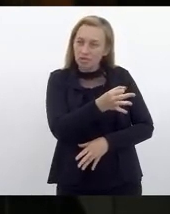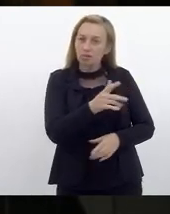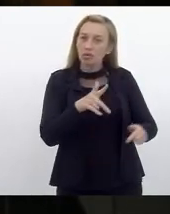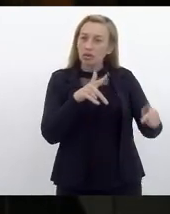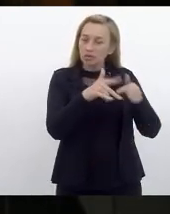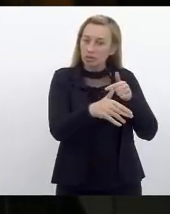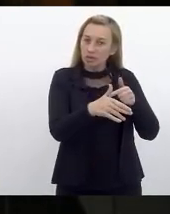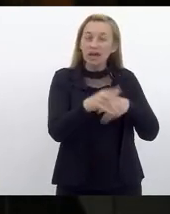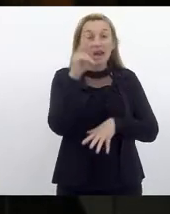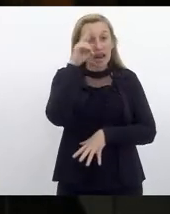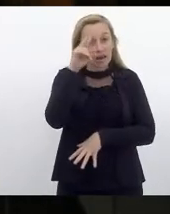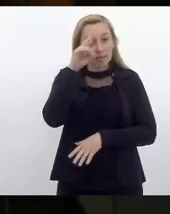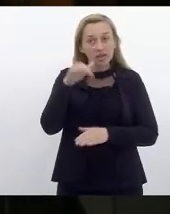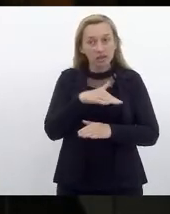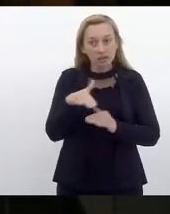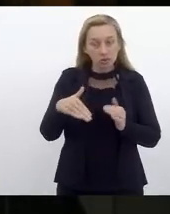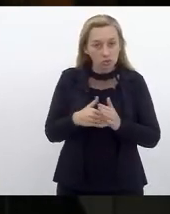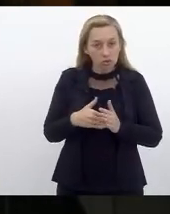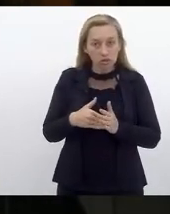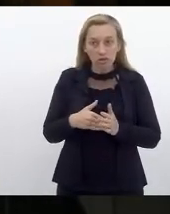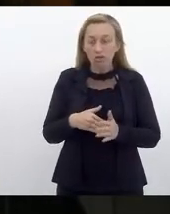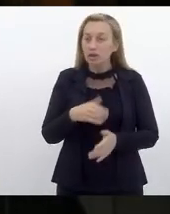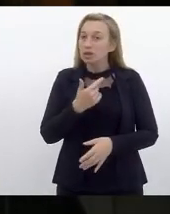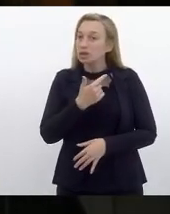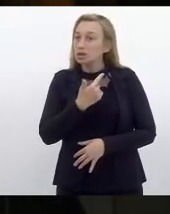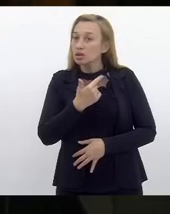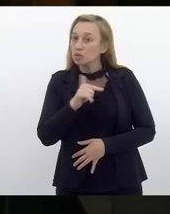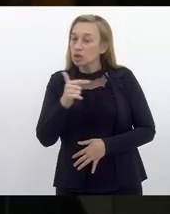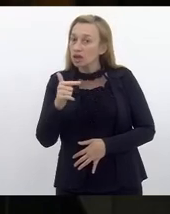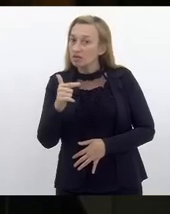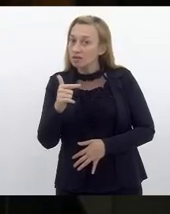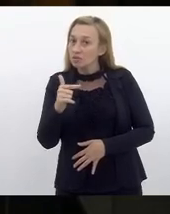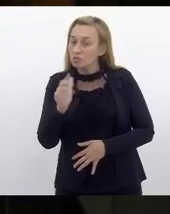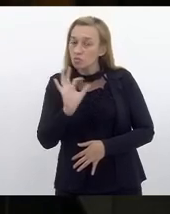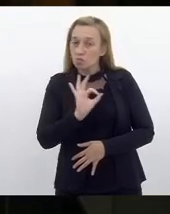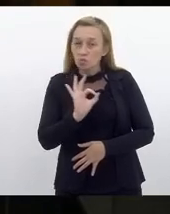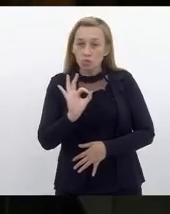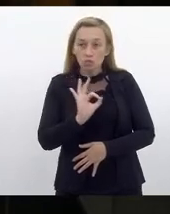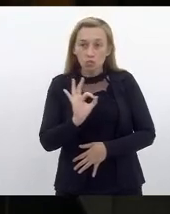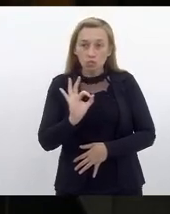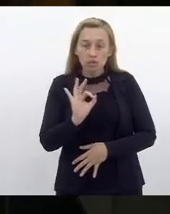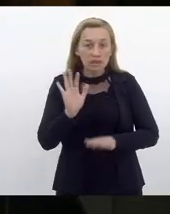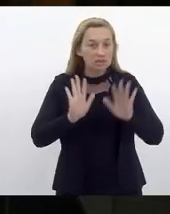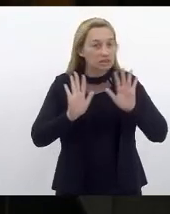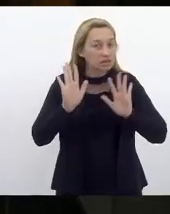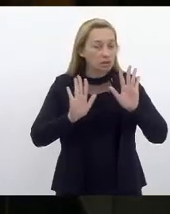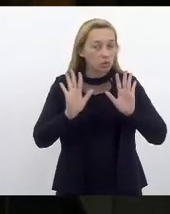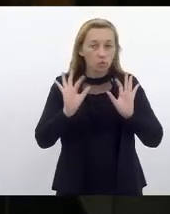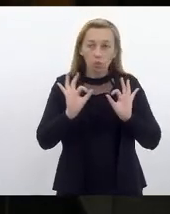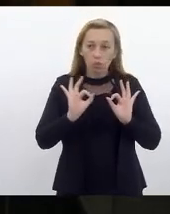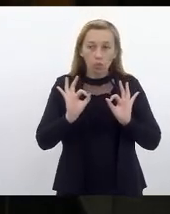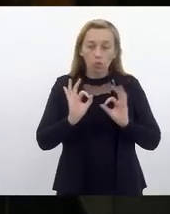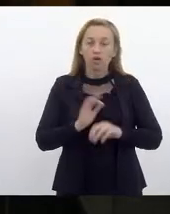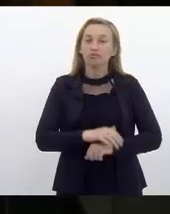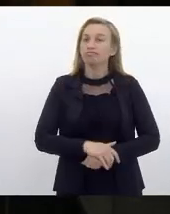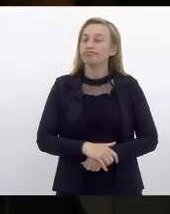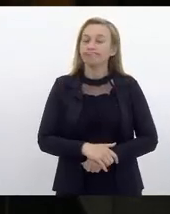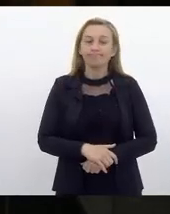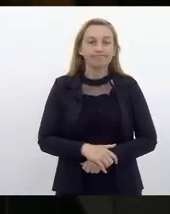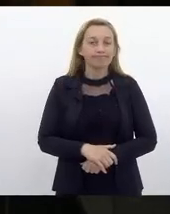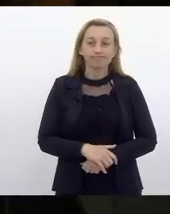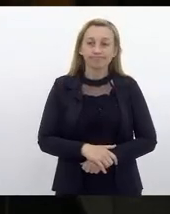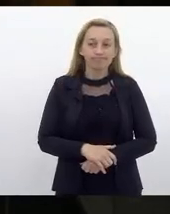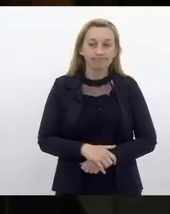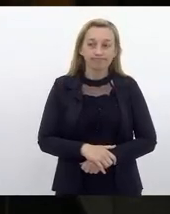interromper, lembrando a todos que não houve nenhuma licitação. Nenhuma